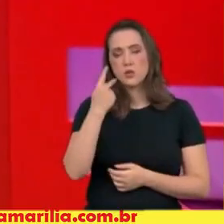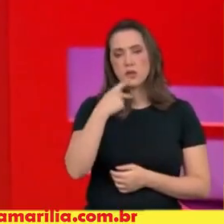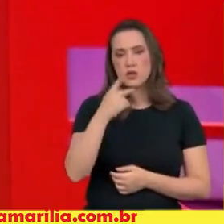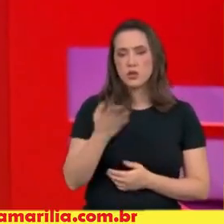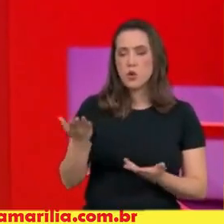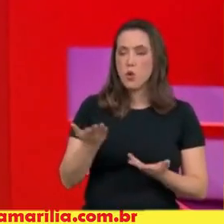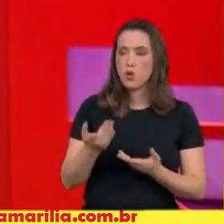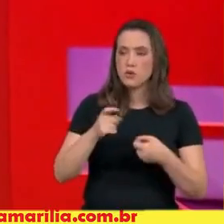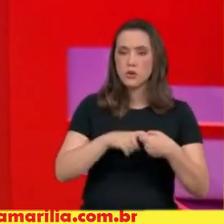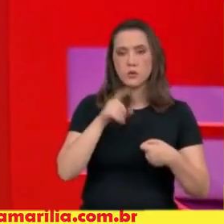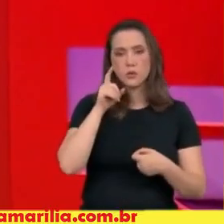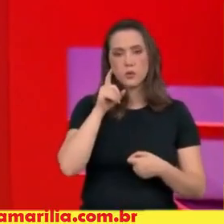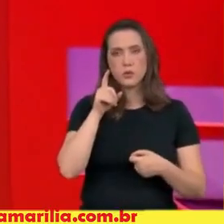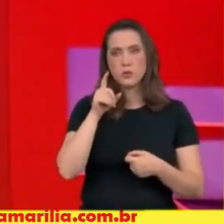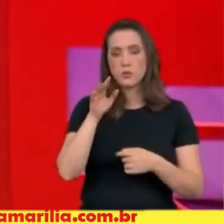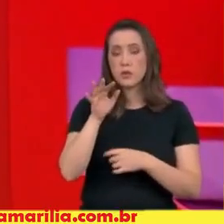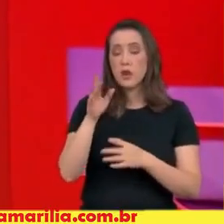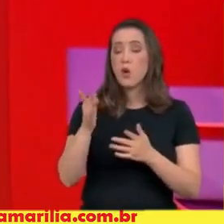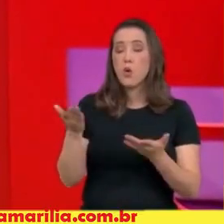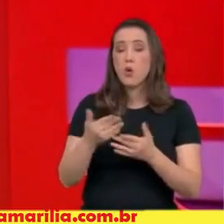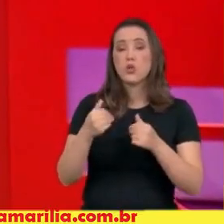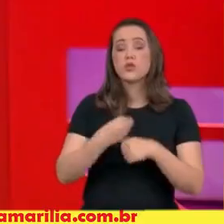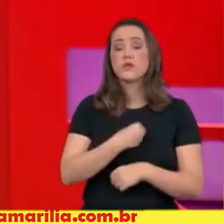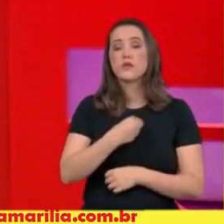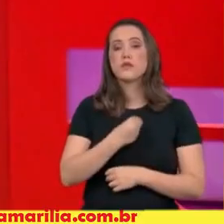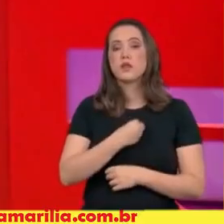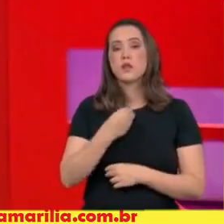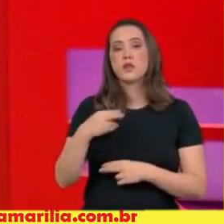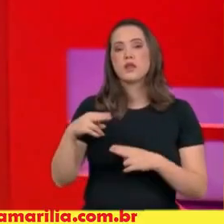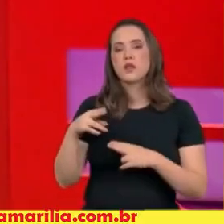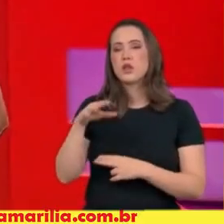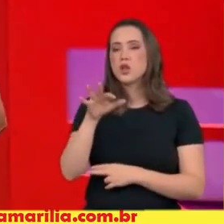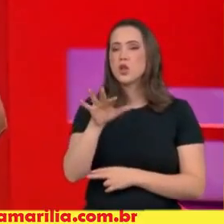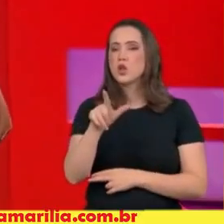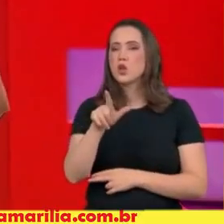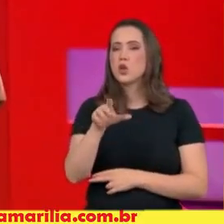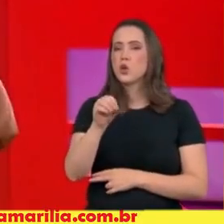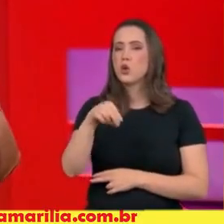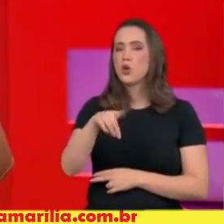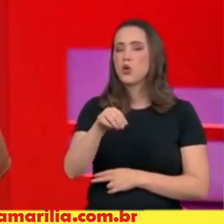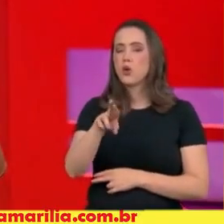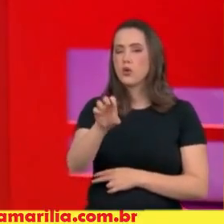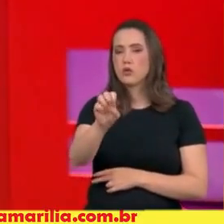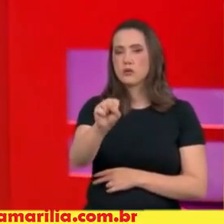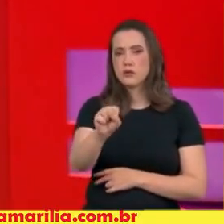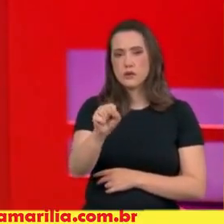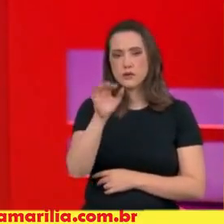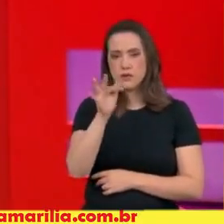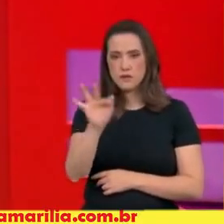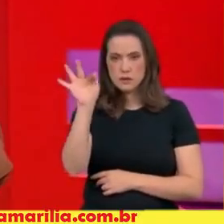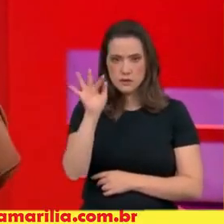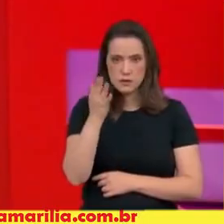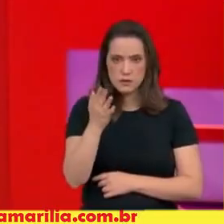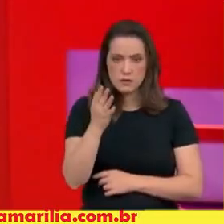também. Há uma disputa fora do país pela narrativa do que acontece no Brasil neste momento. A extrema-direita